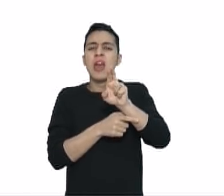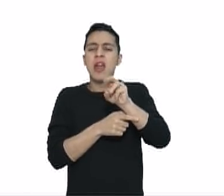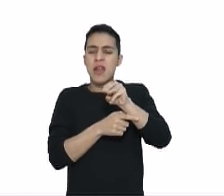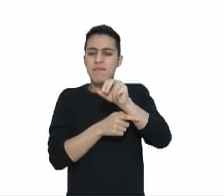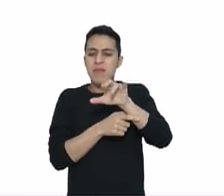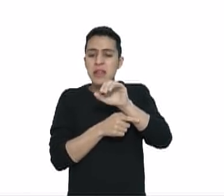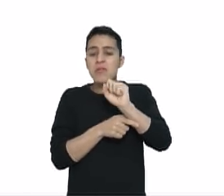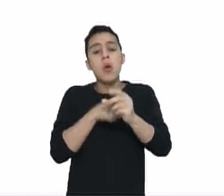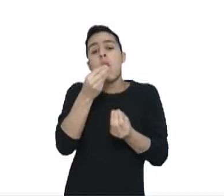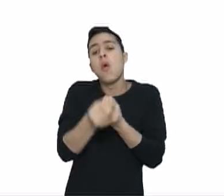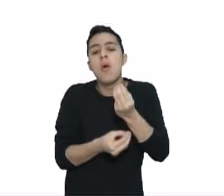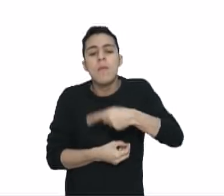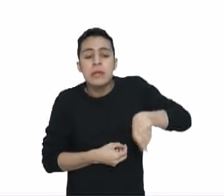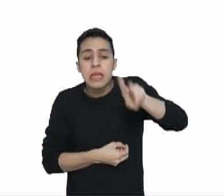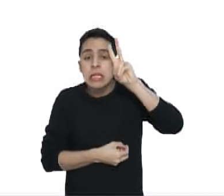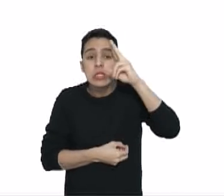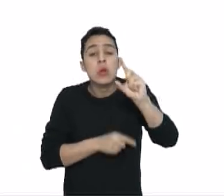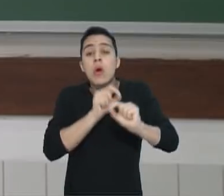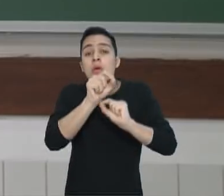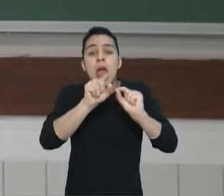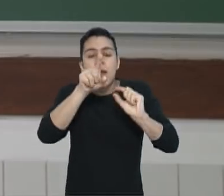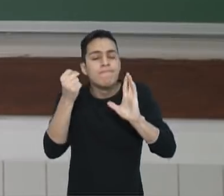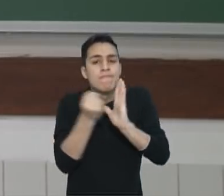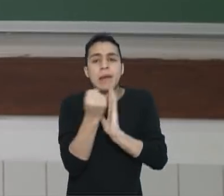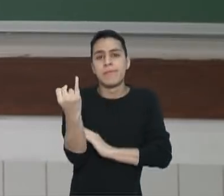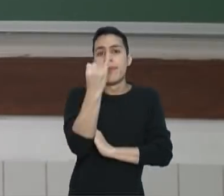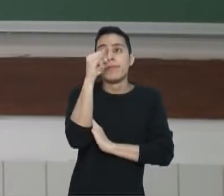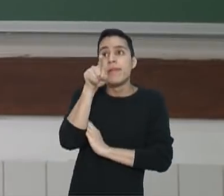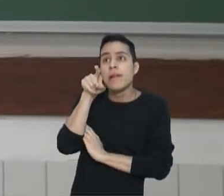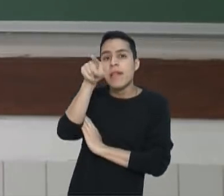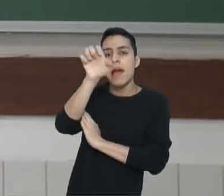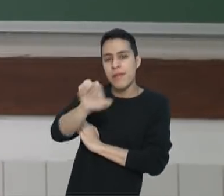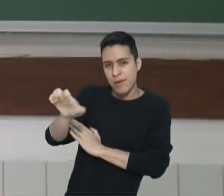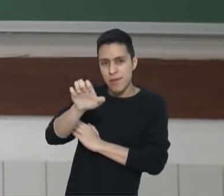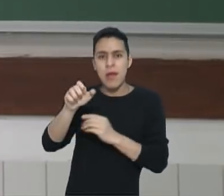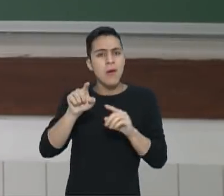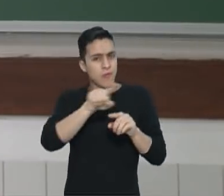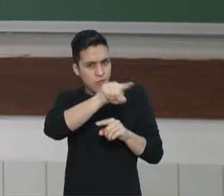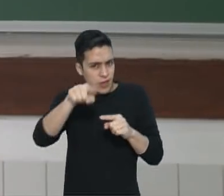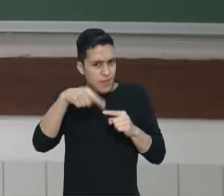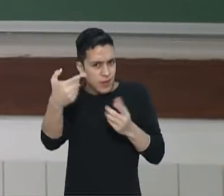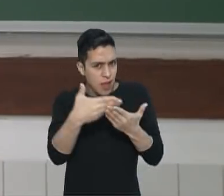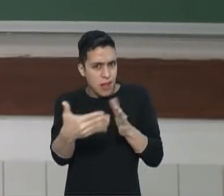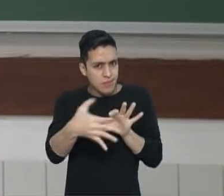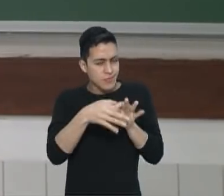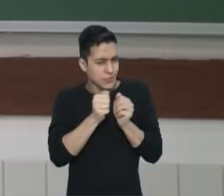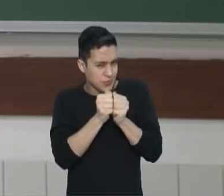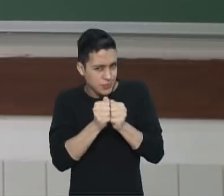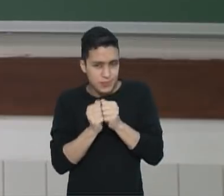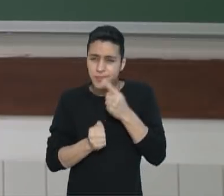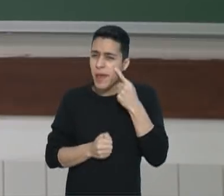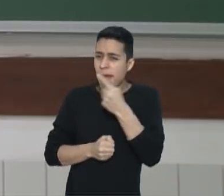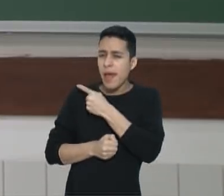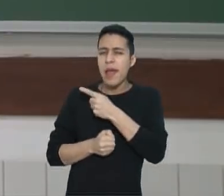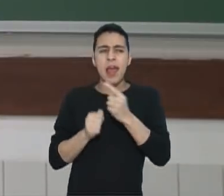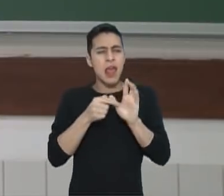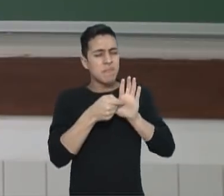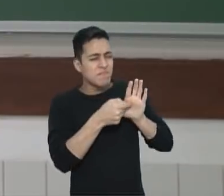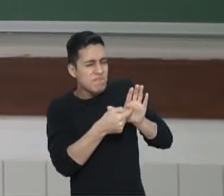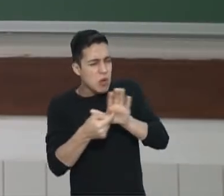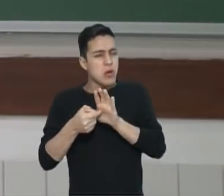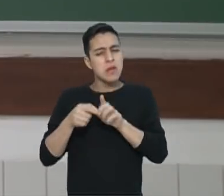importância histórica na Europa. Então eu conto com vocês para a nossa próxima aula. Aqui a gente tem umas